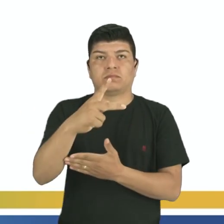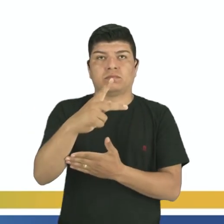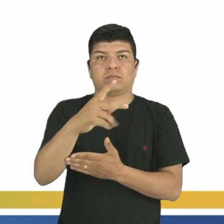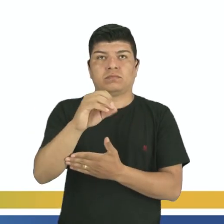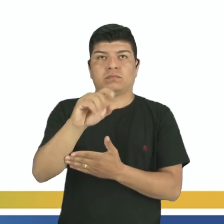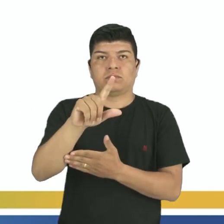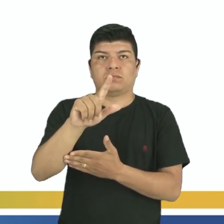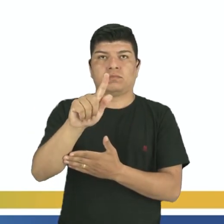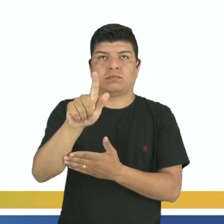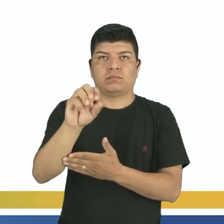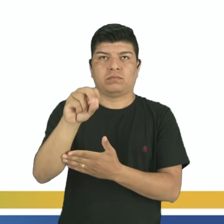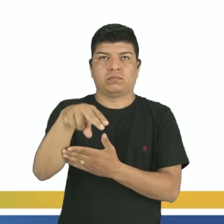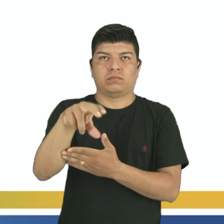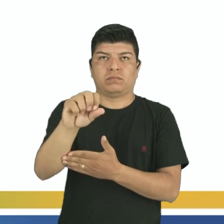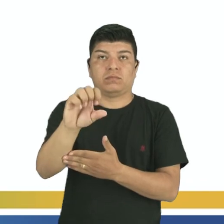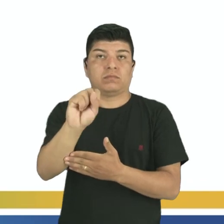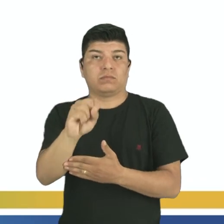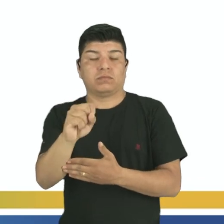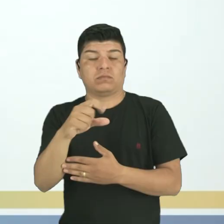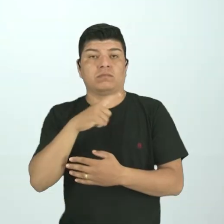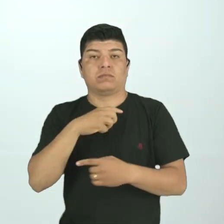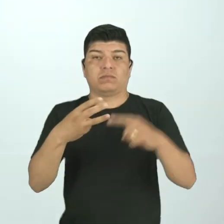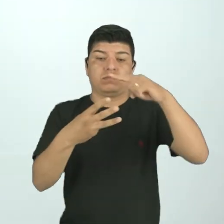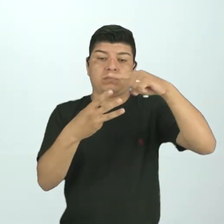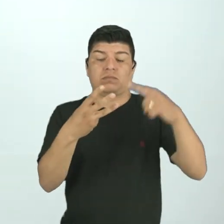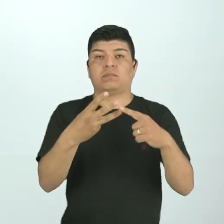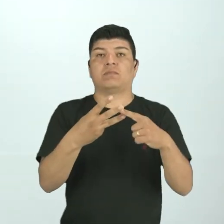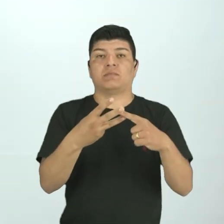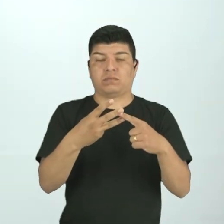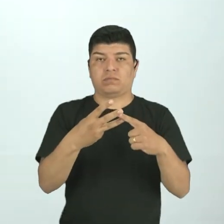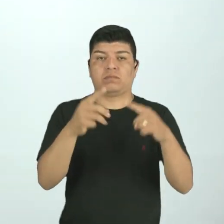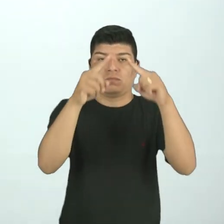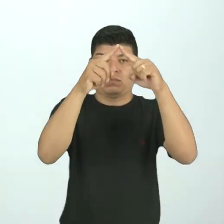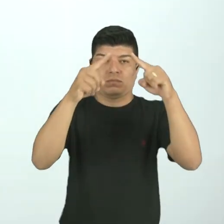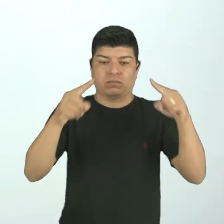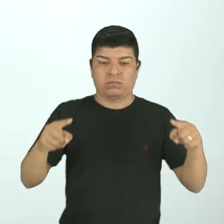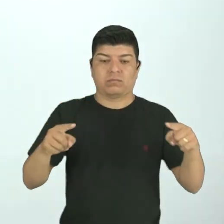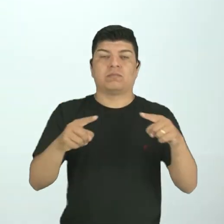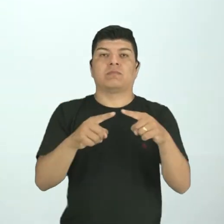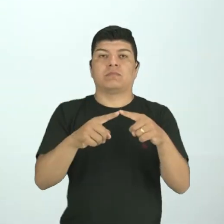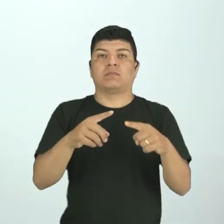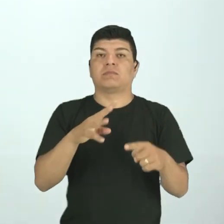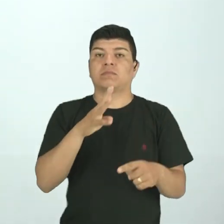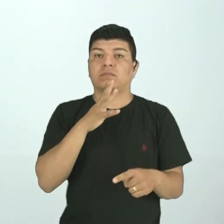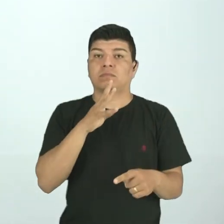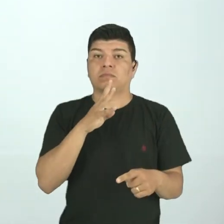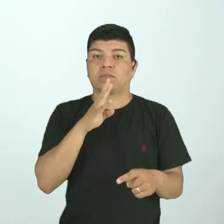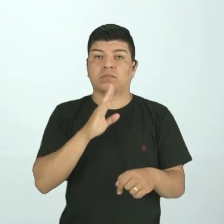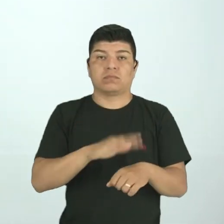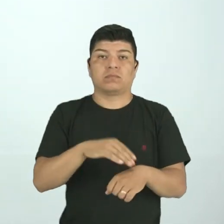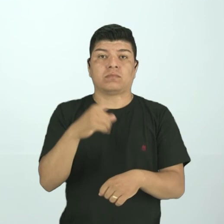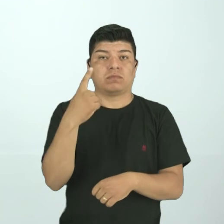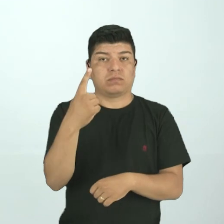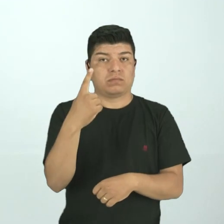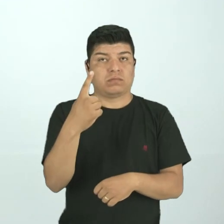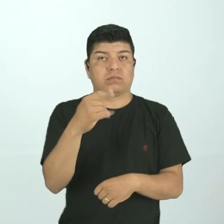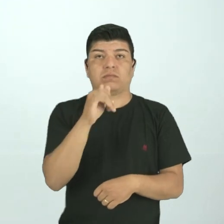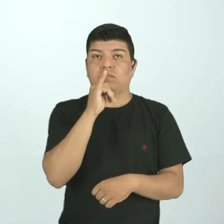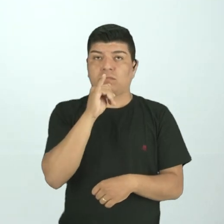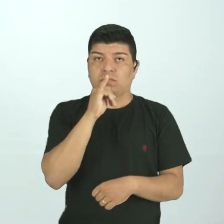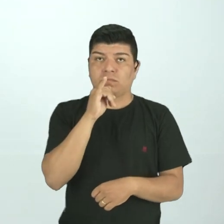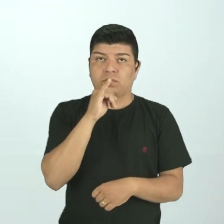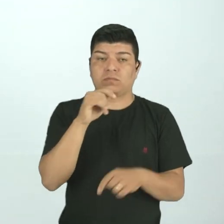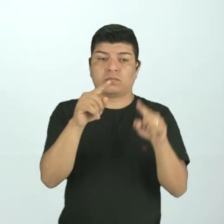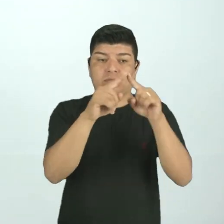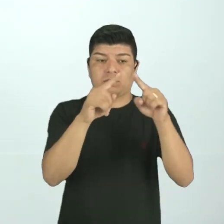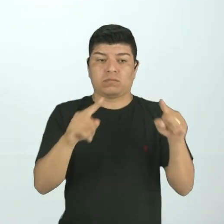têm 3 lados. Então, cortando aqui para mim. Então, hoje você conheceu mais um tipo de polígono, o triângulo,